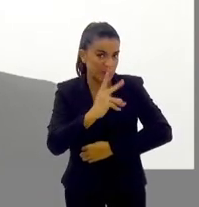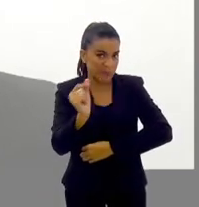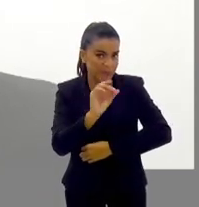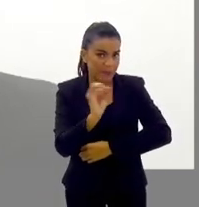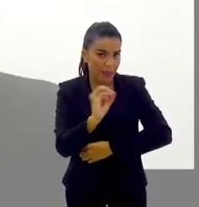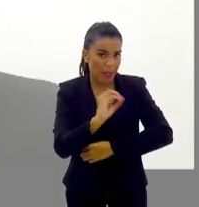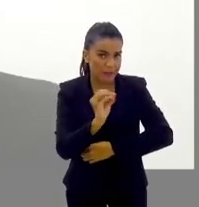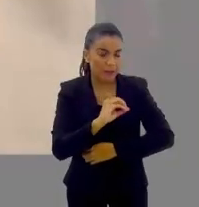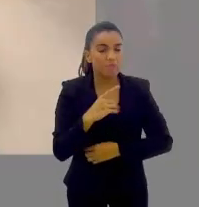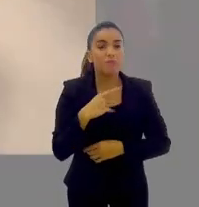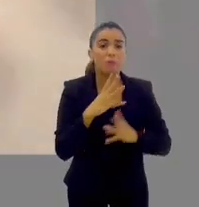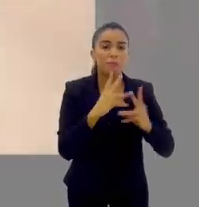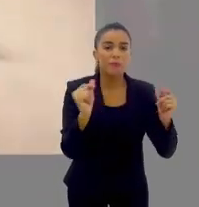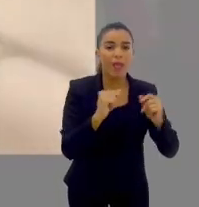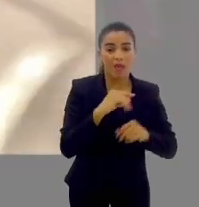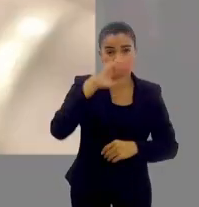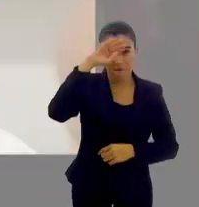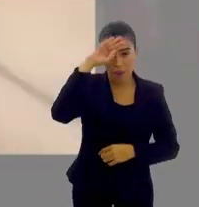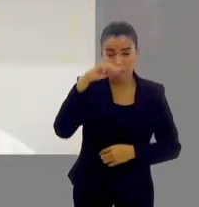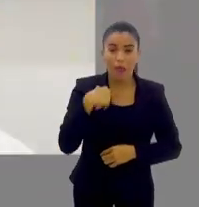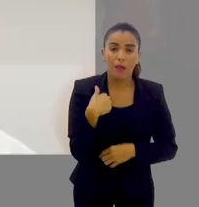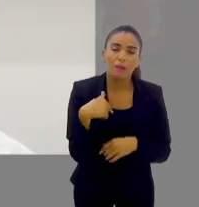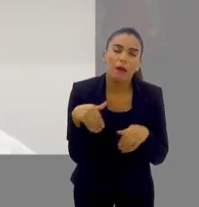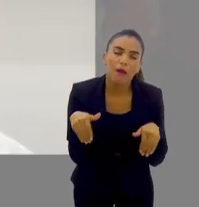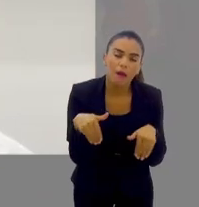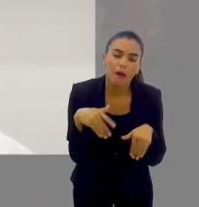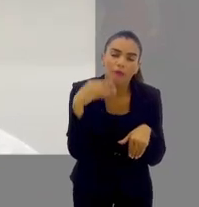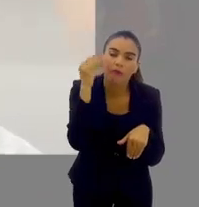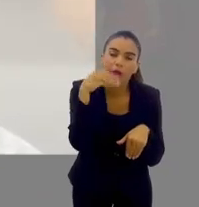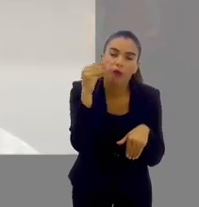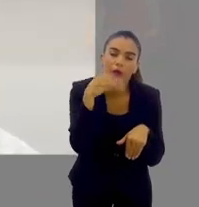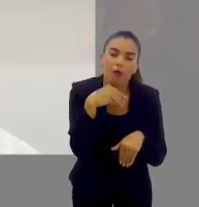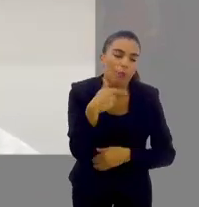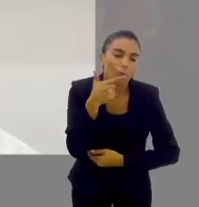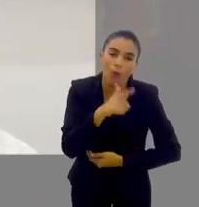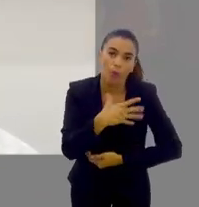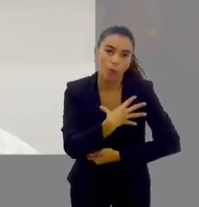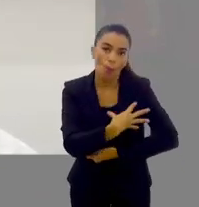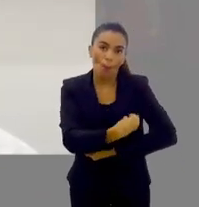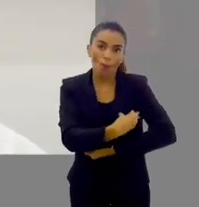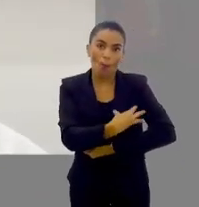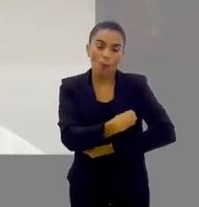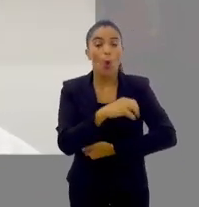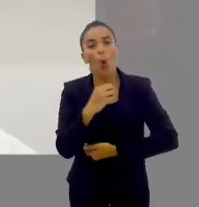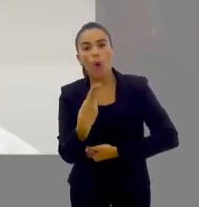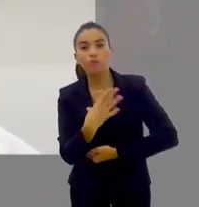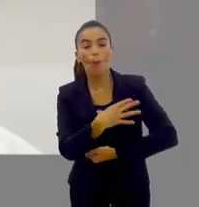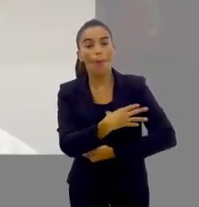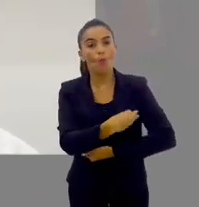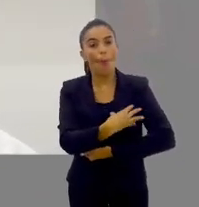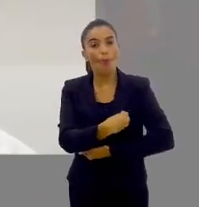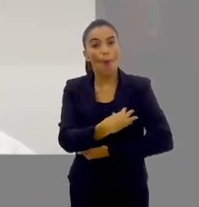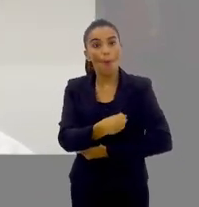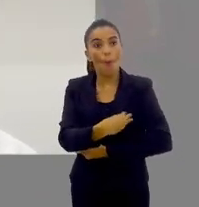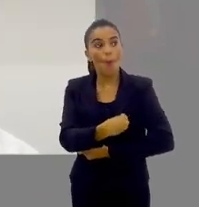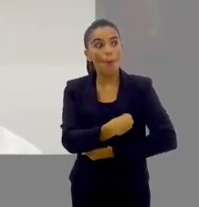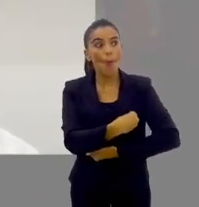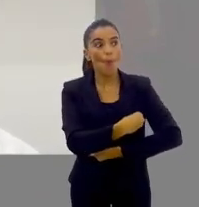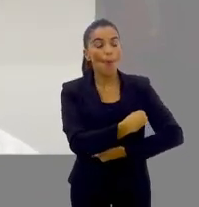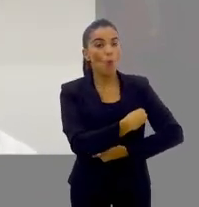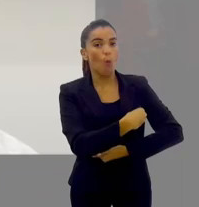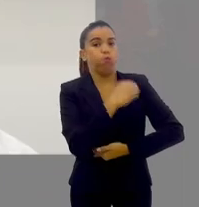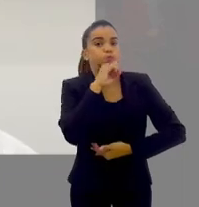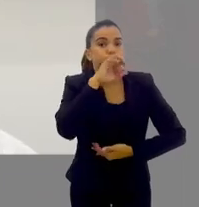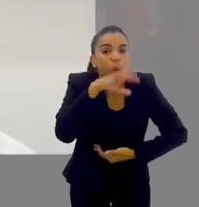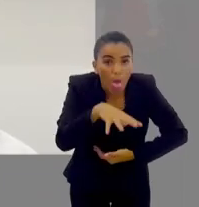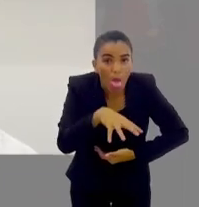Nos intervalos da febre, sem febre, a criança está caidinha, ela não está mamando, ou se está mamando e